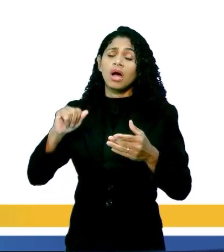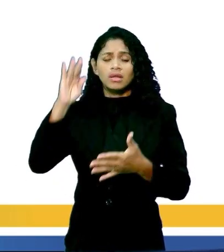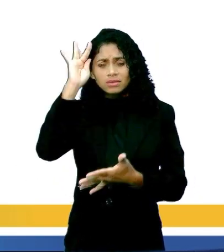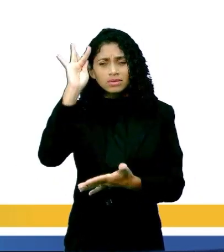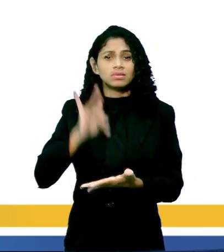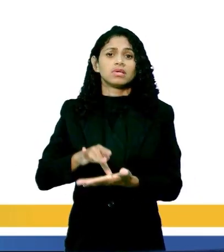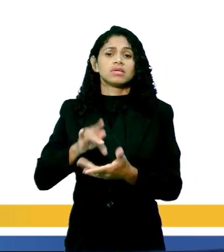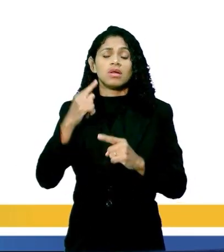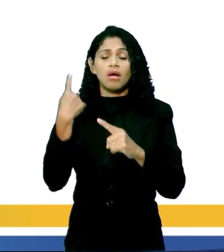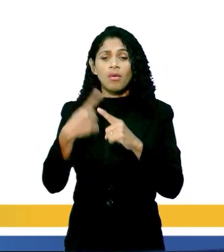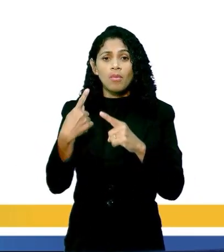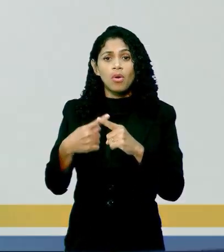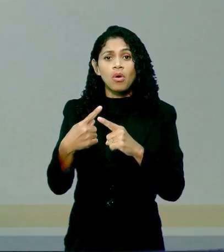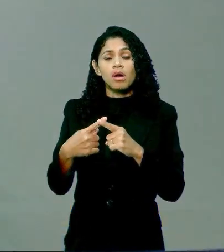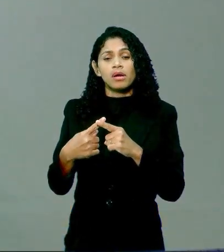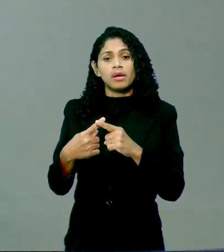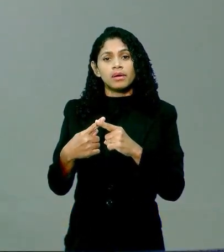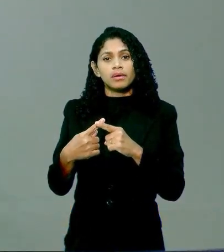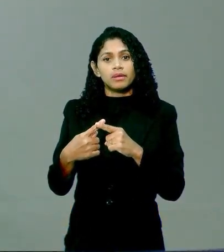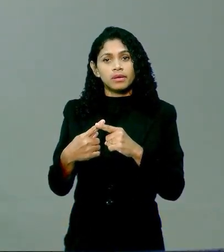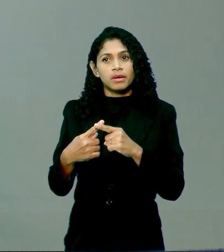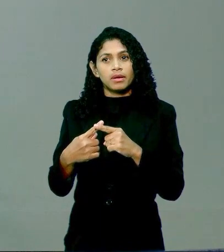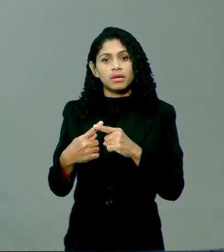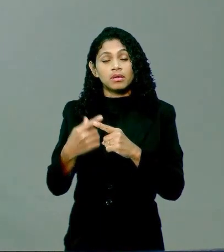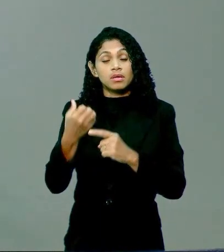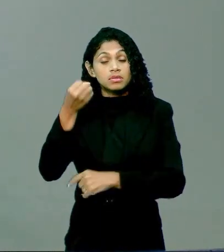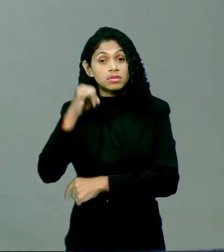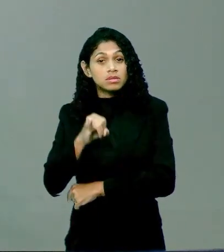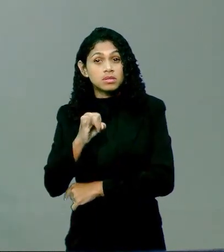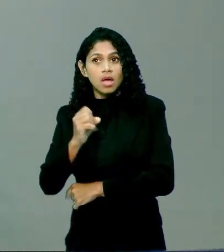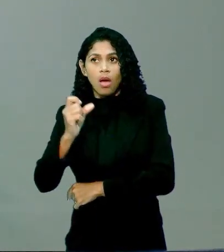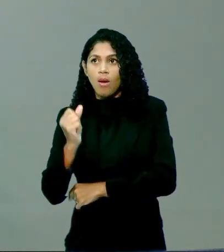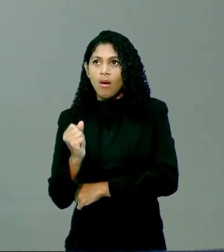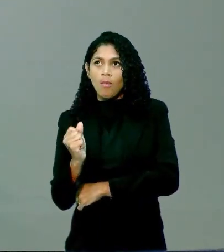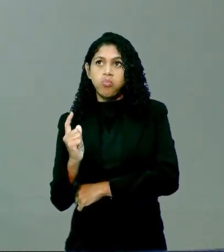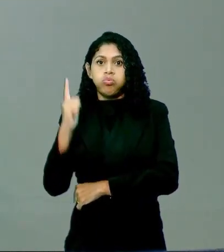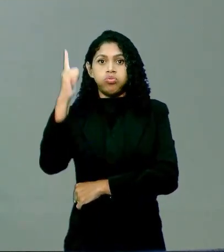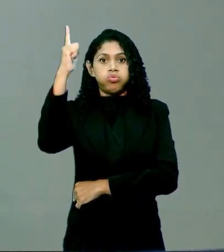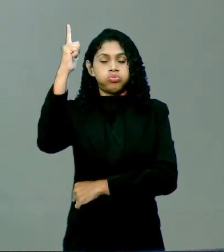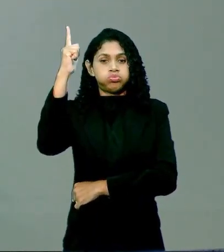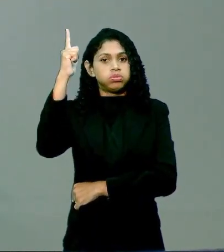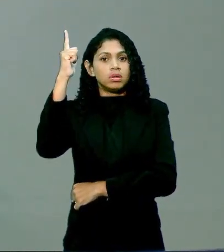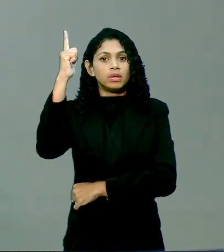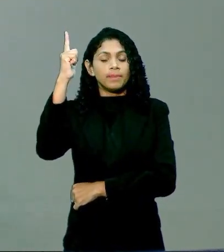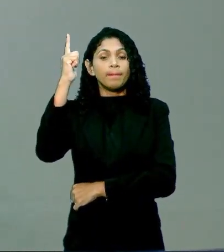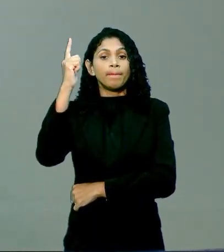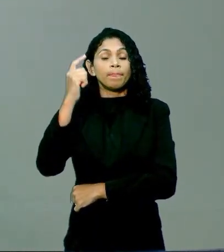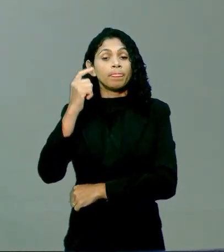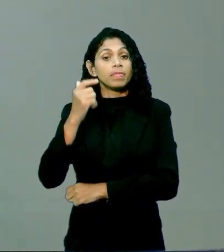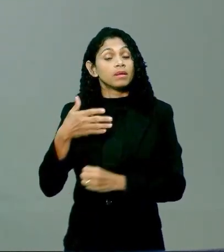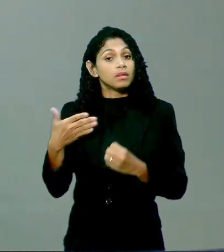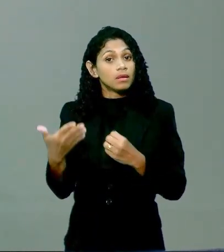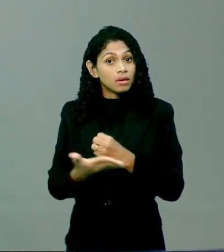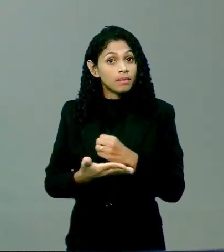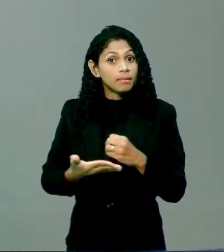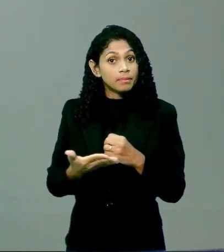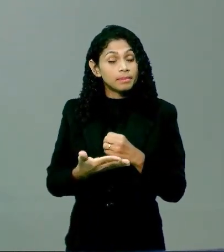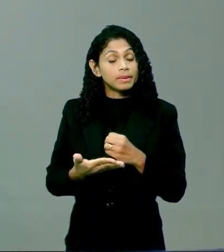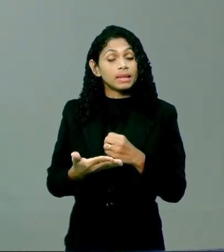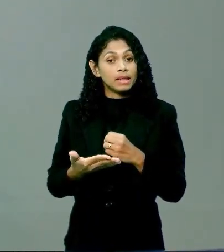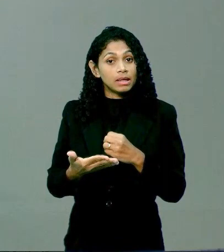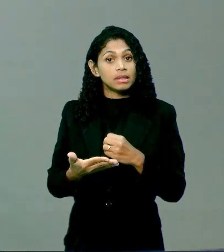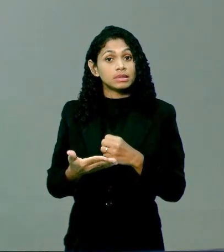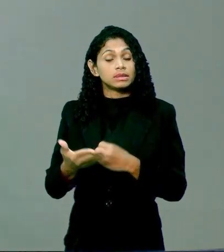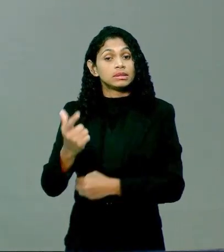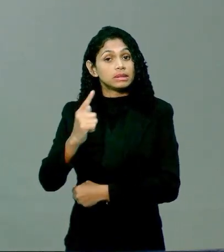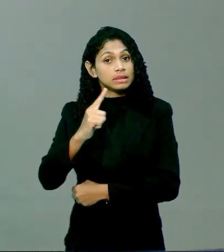estamos lançando um objeto verticalmente no nosso planeta Terra, estamos considerando a gravidade que temos no